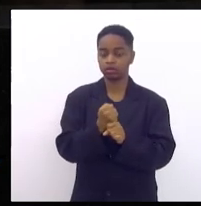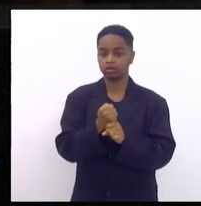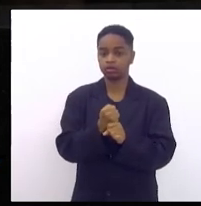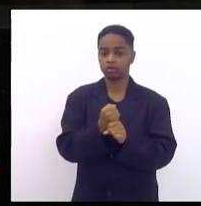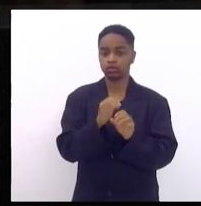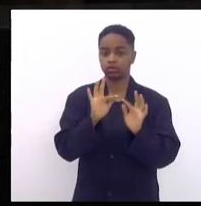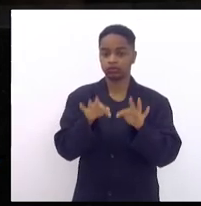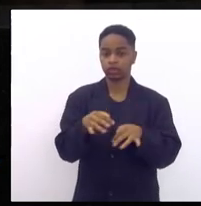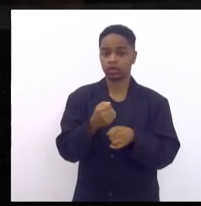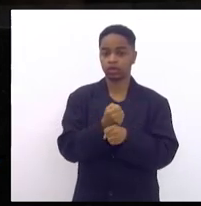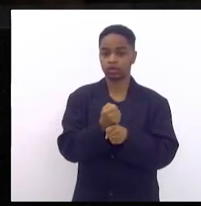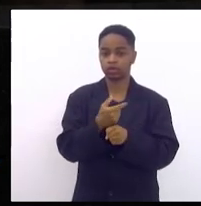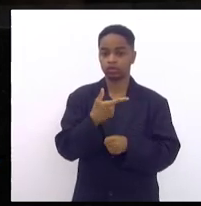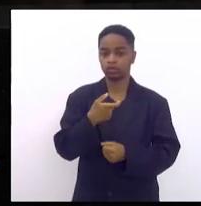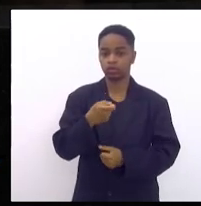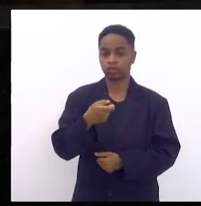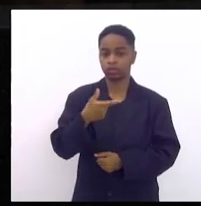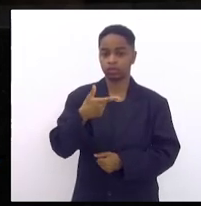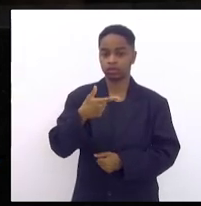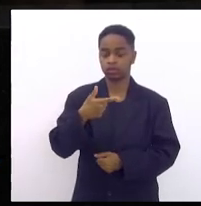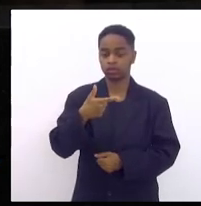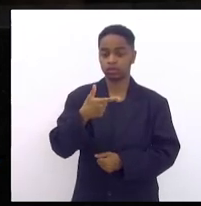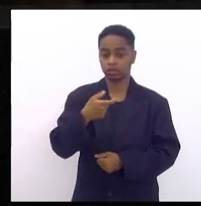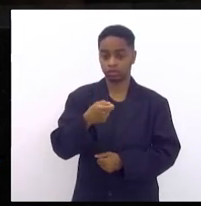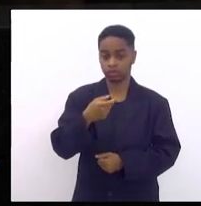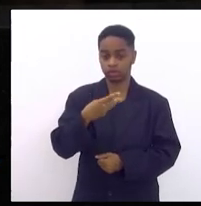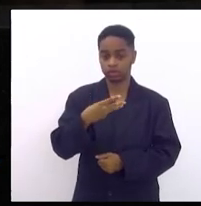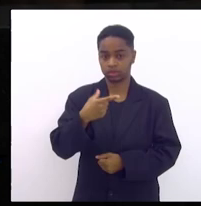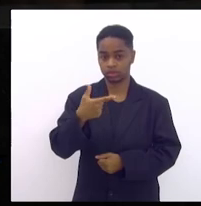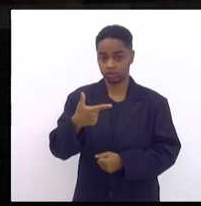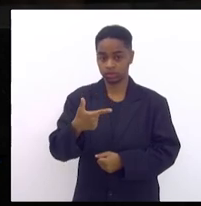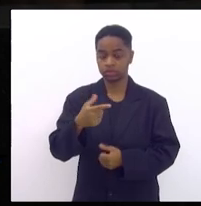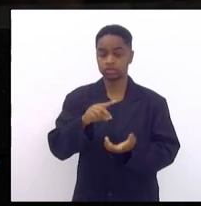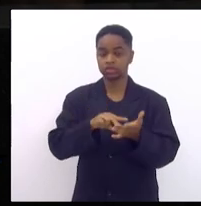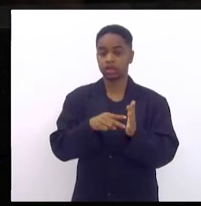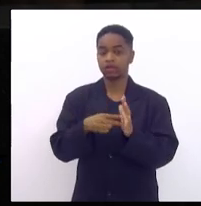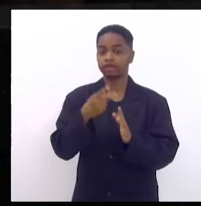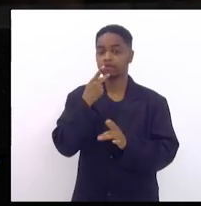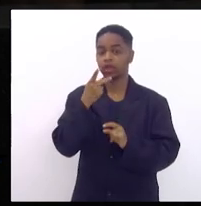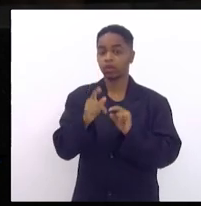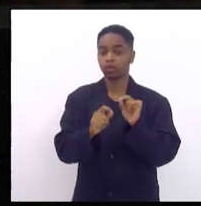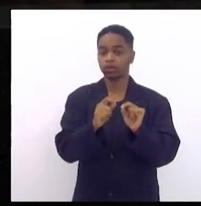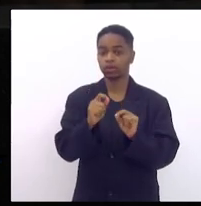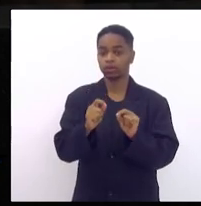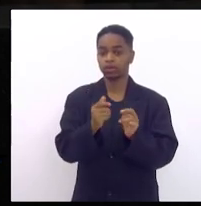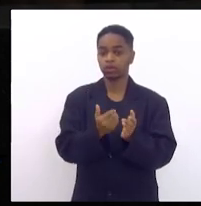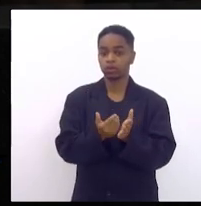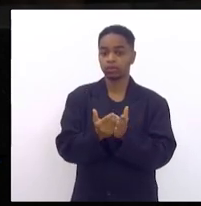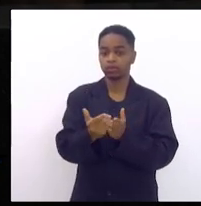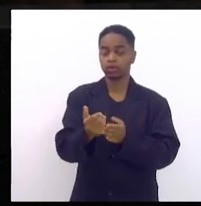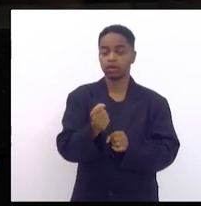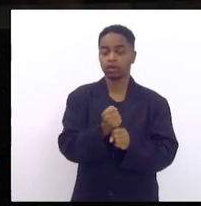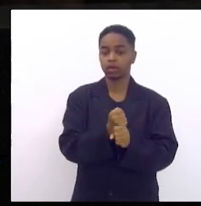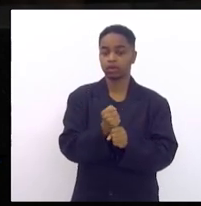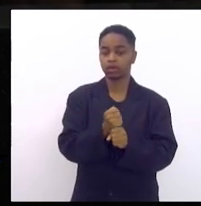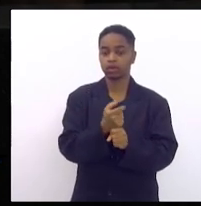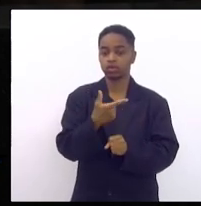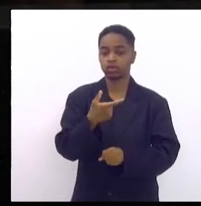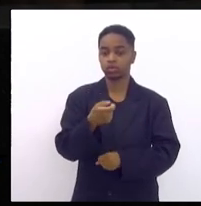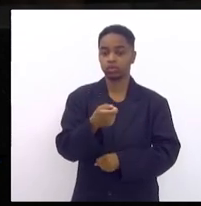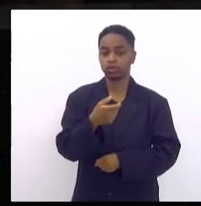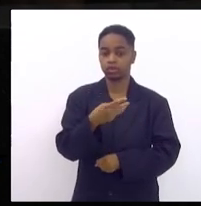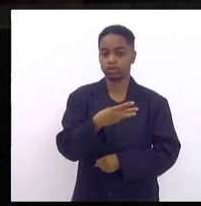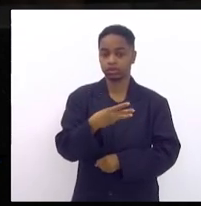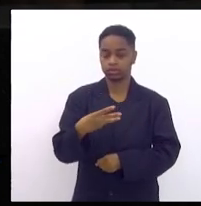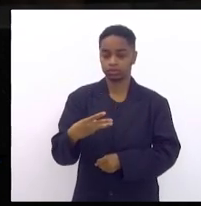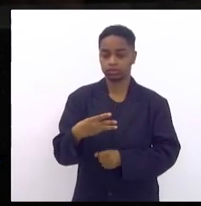do ano de 2032, que representa dizer a partir do ano de 2033.